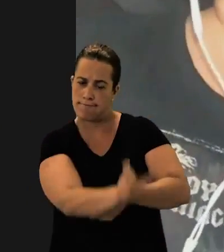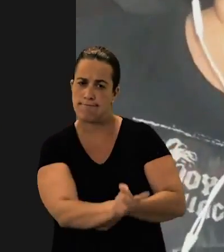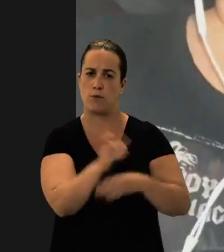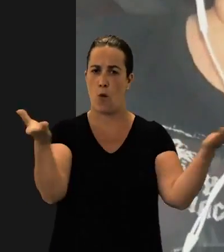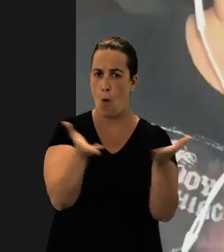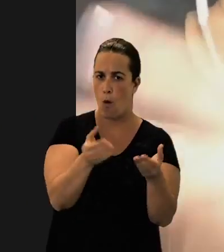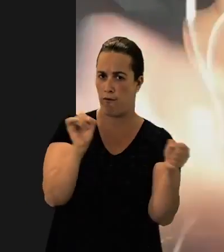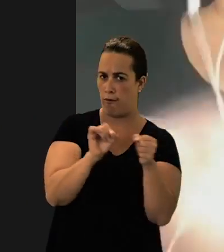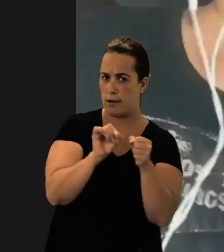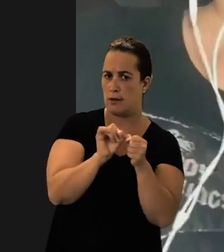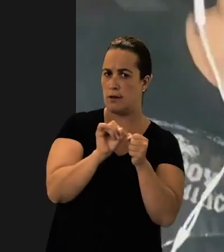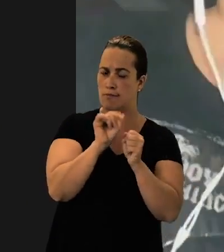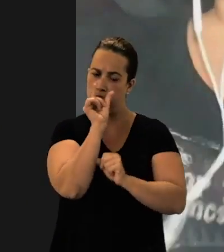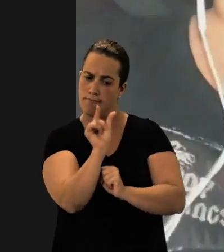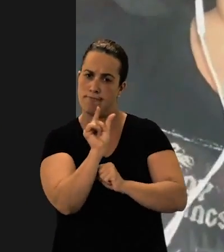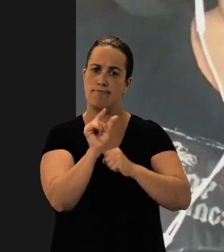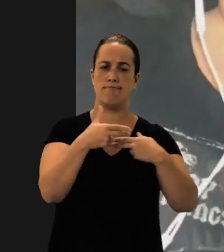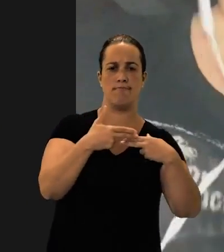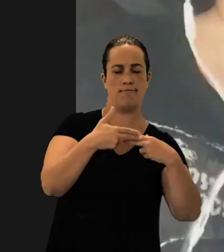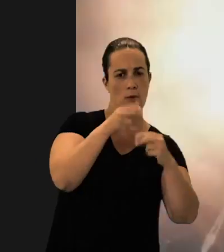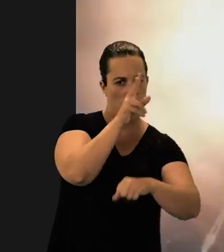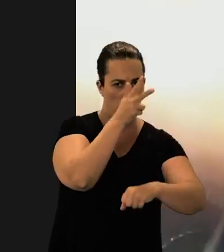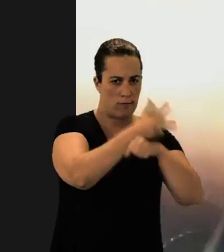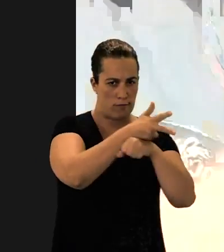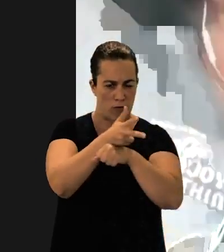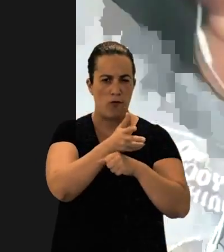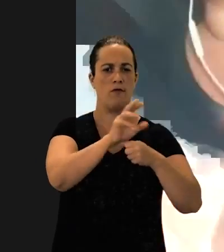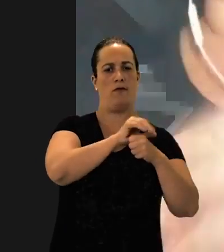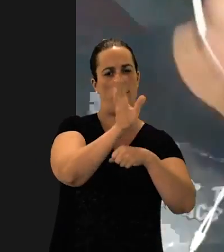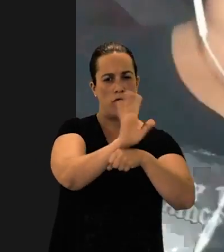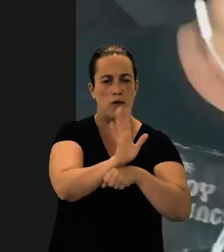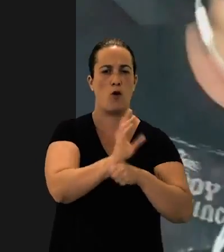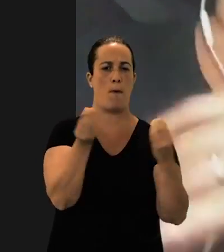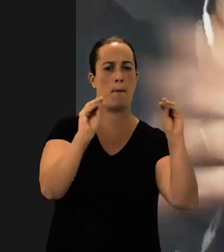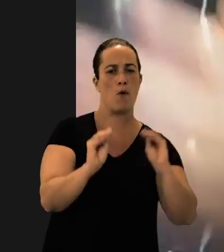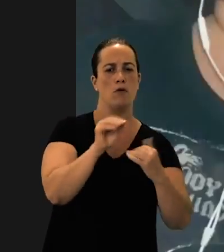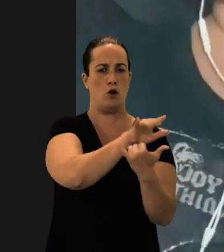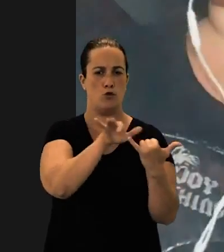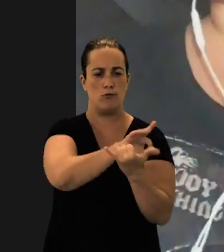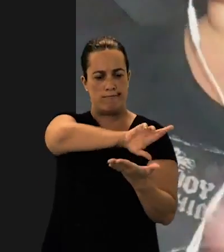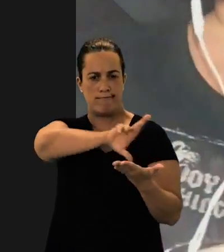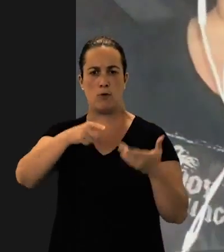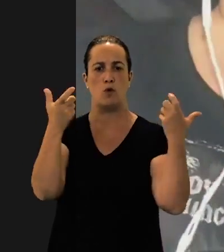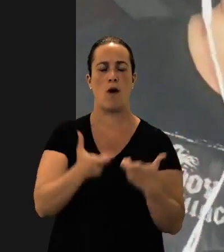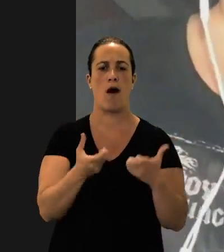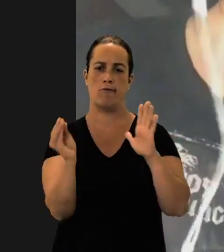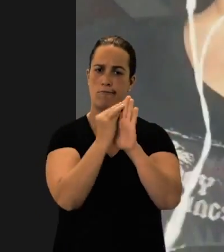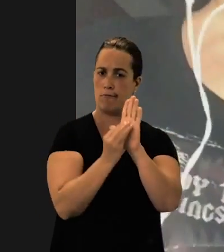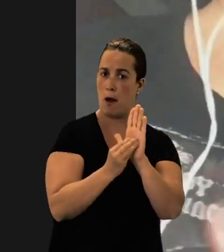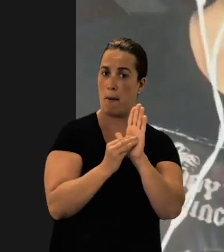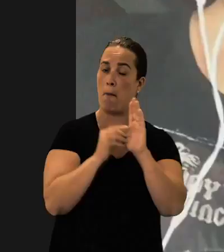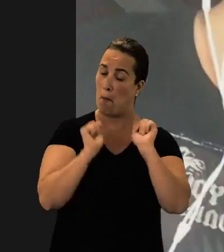comum, fazer algum pequeno vídeo? A gente vê tanta gente postando no YouTube, postando no Vimeo, postando em tantos lugares conteúdos,